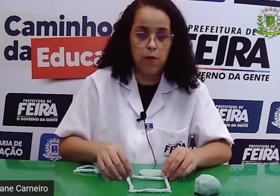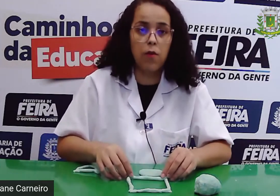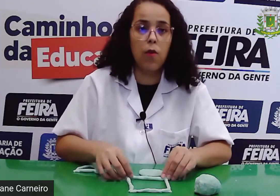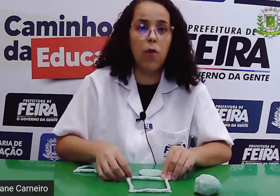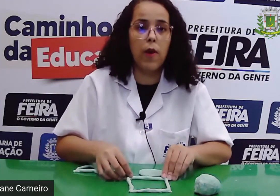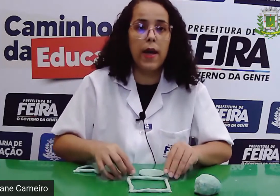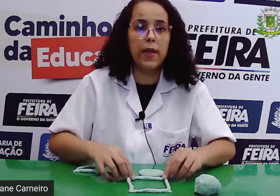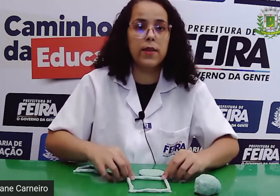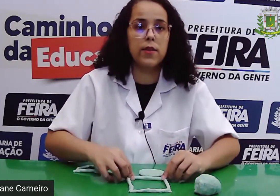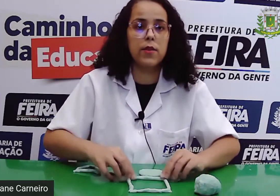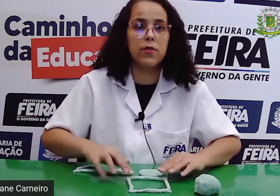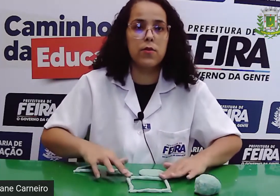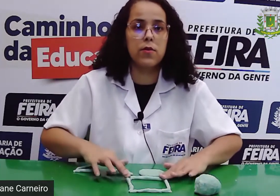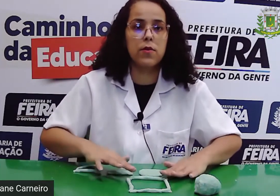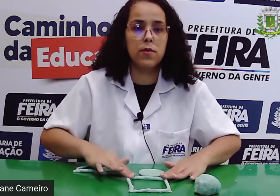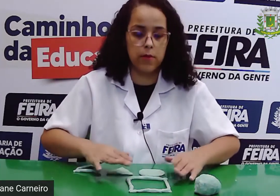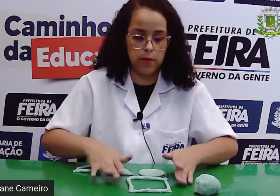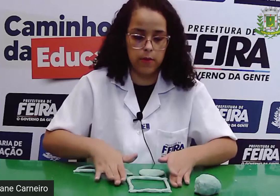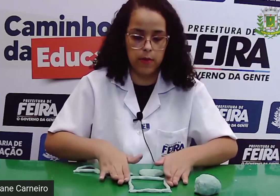E quatro.